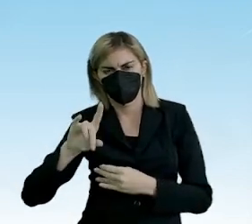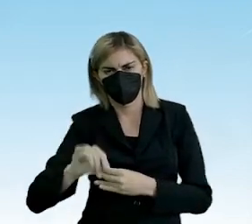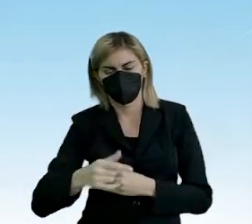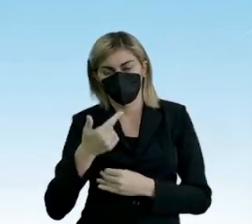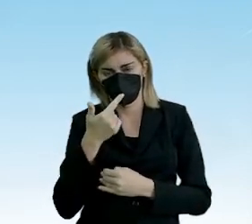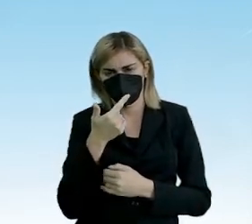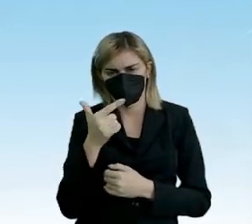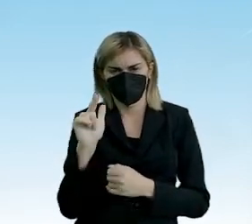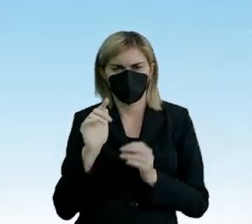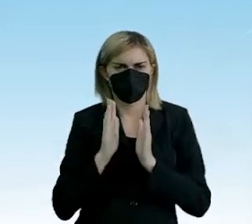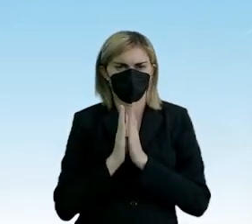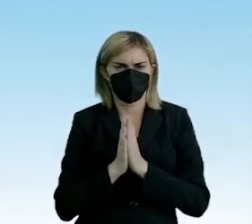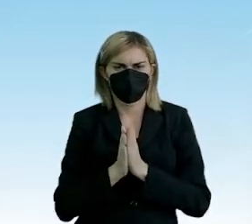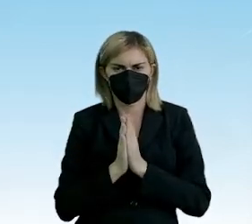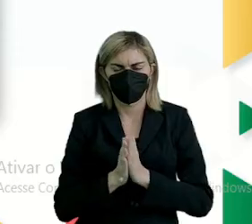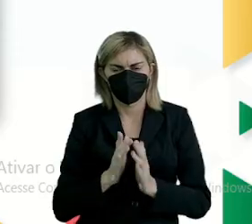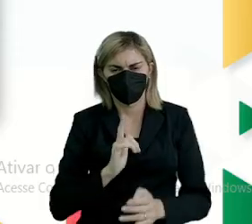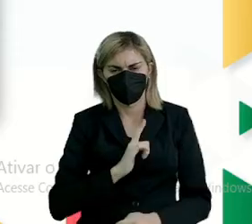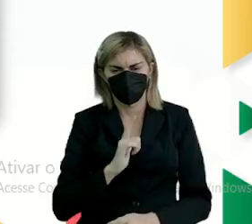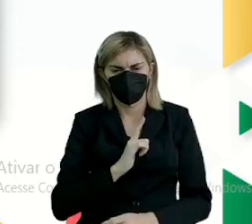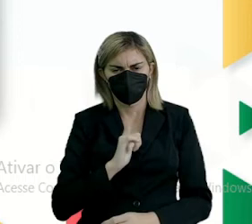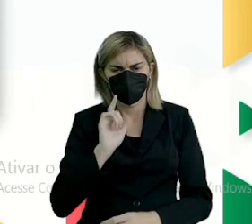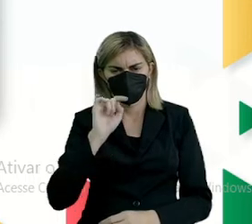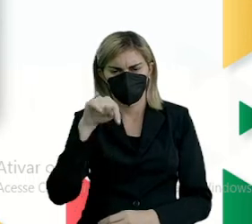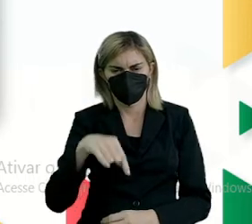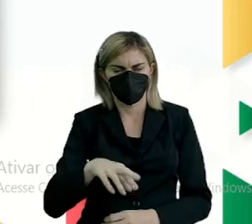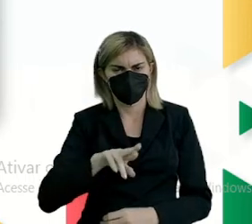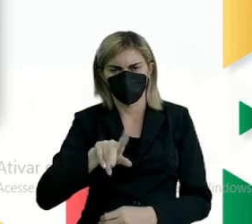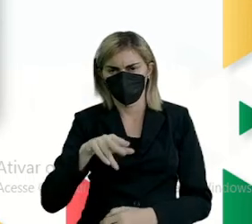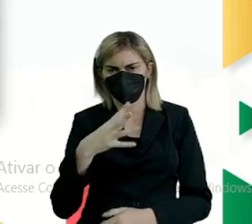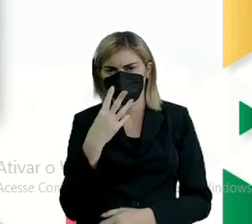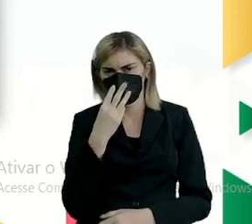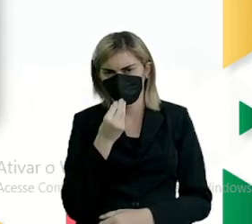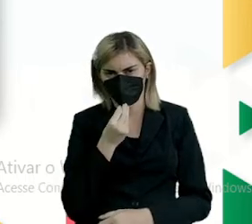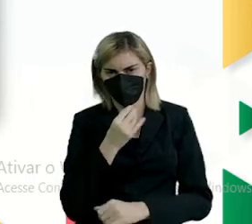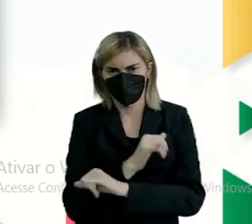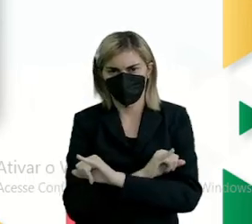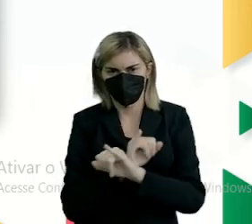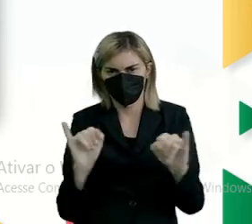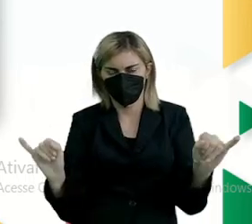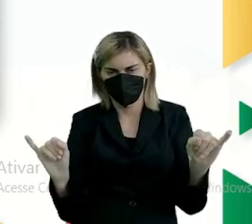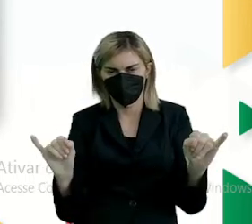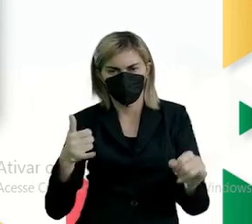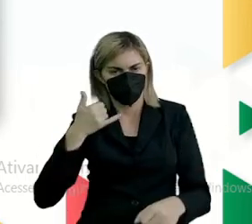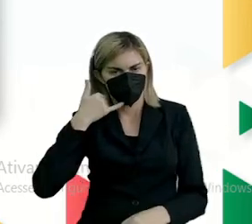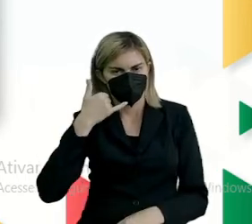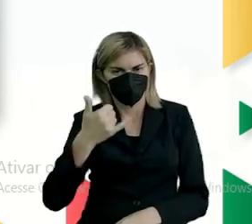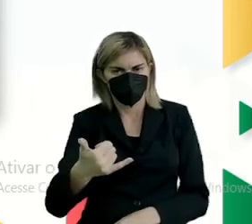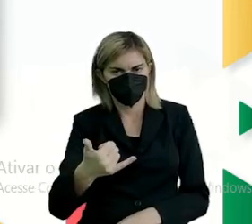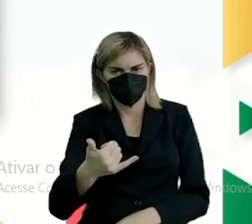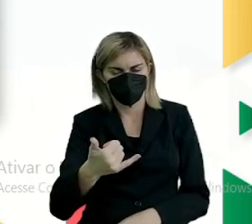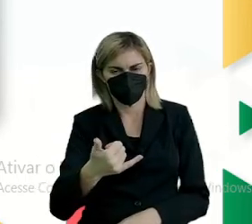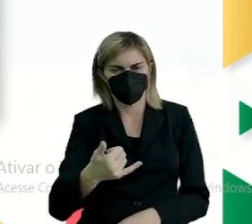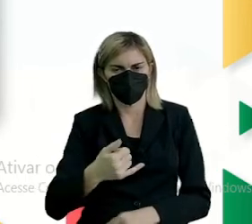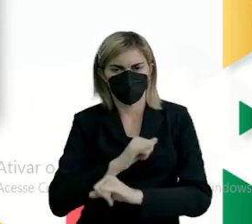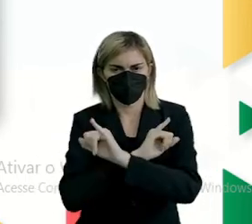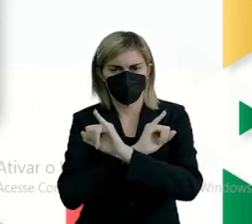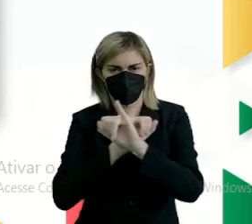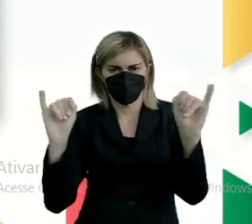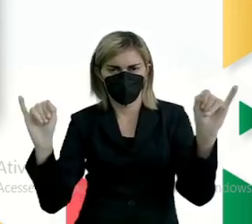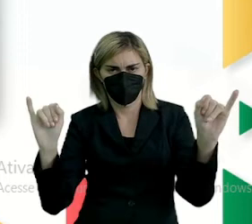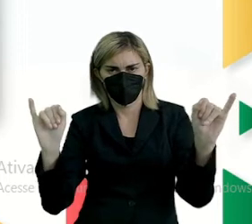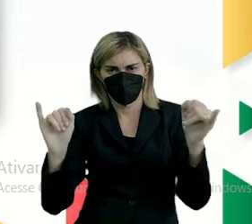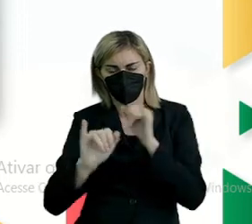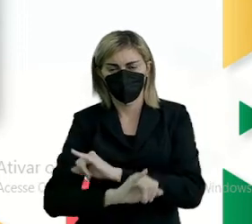Outra, por favor, nós temos aqui, ó, não se cale, denuncie, ligue. Então, esse cartaz,